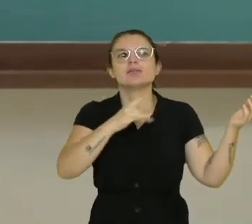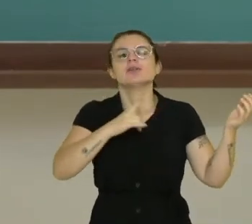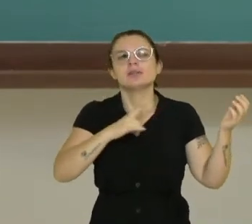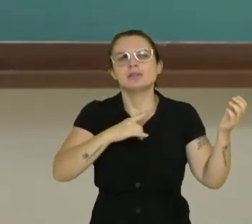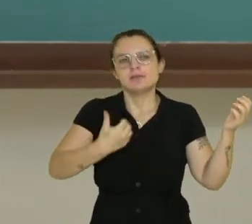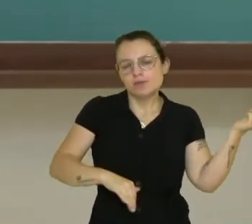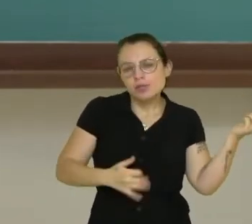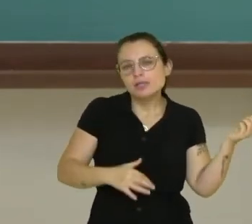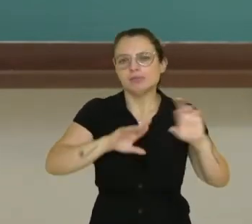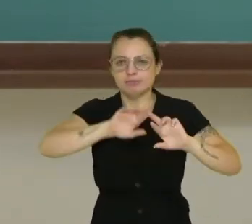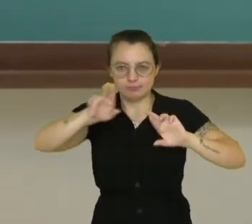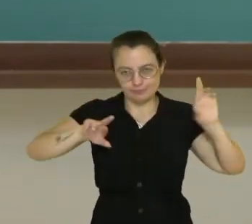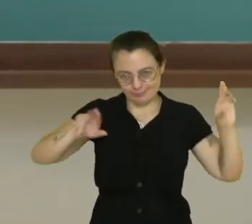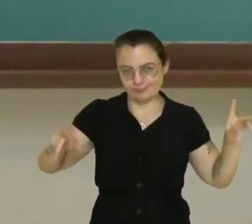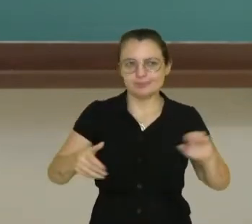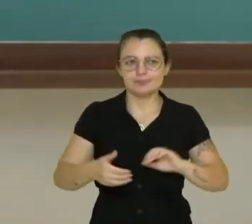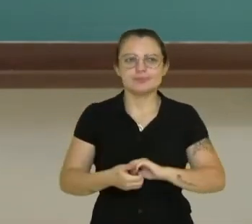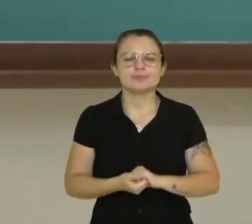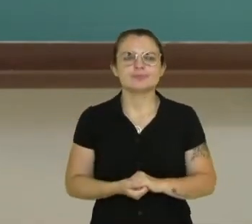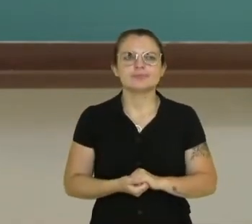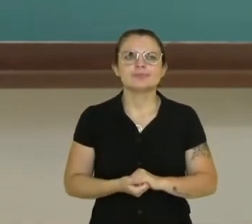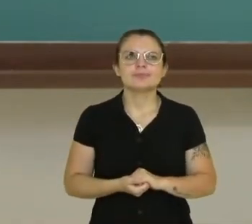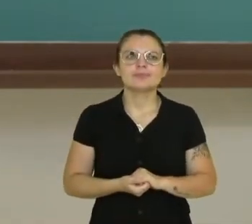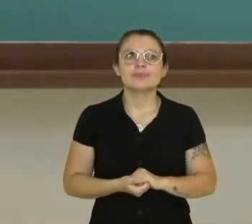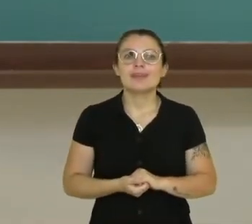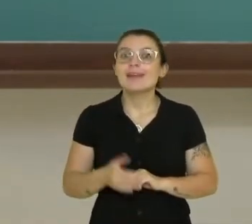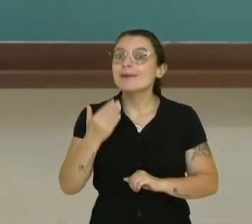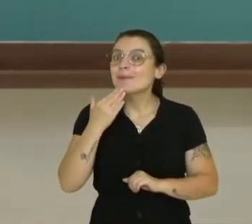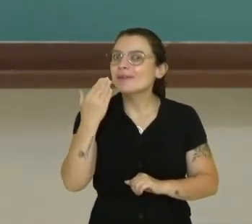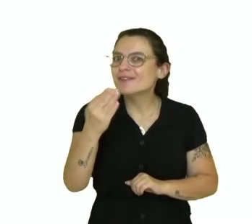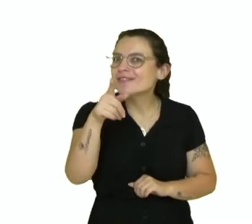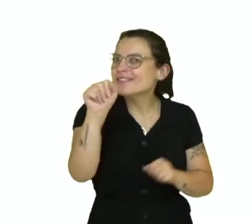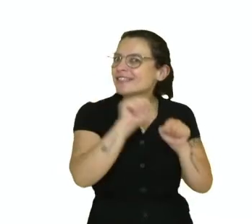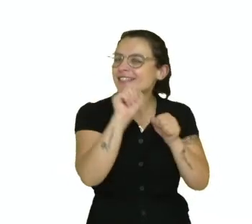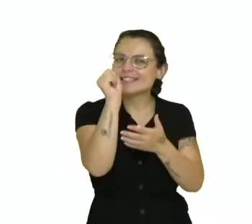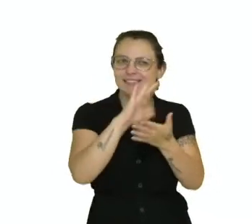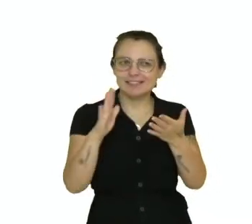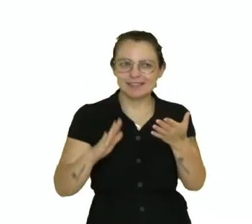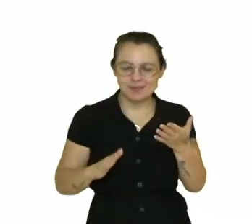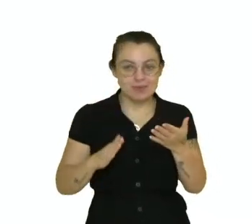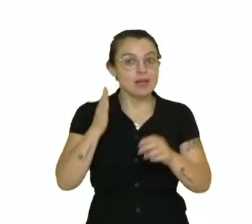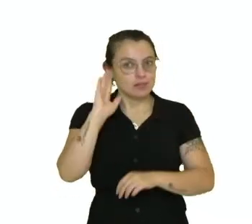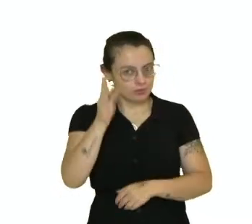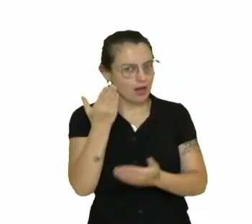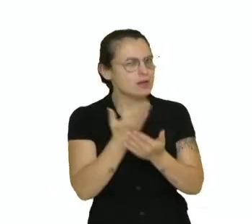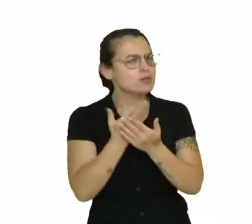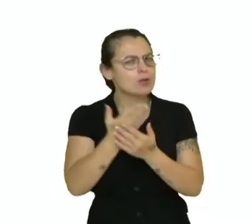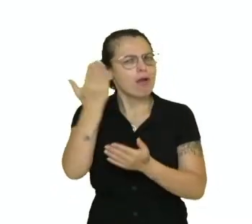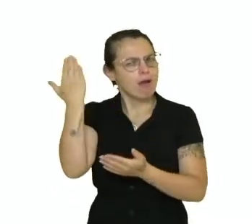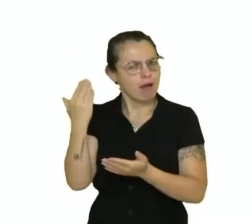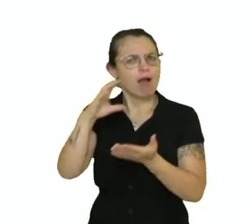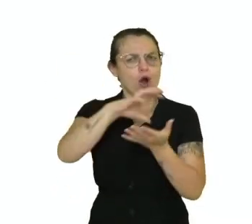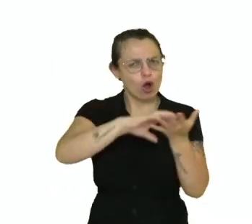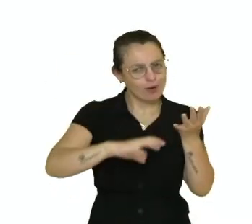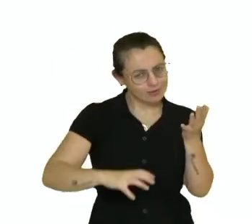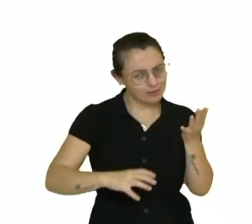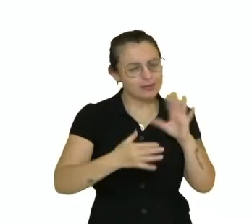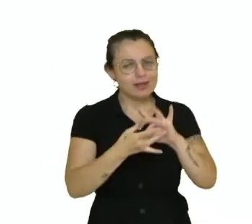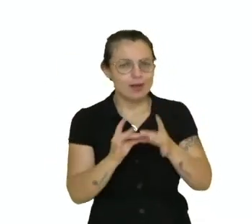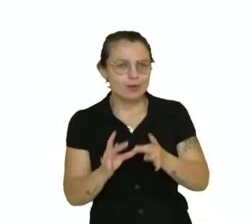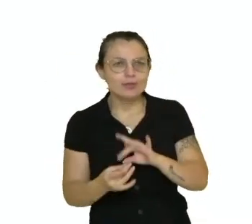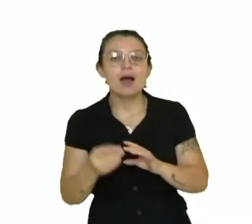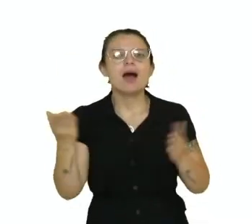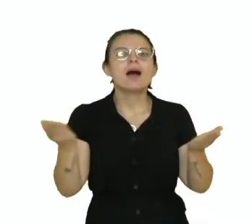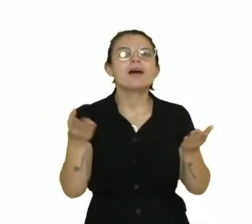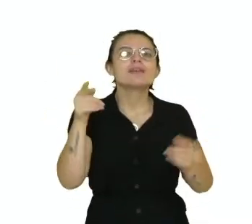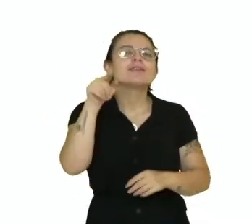vários outros. E agora eu vou propor uma atividade. De acordo com o conteúdo estudado nesta aula, faça um mapa mental